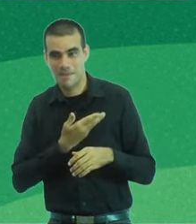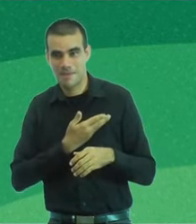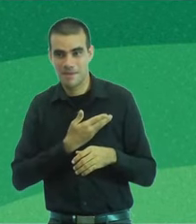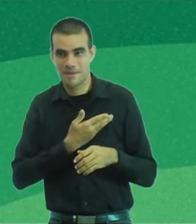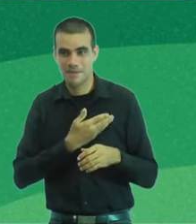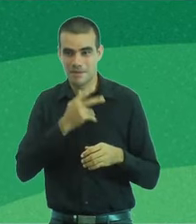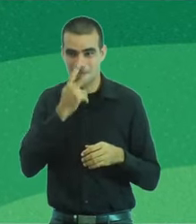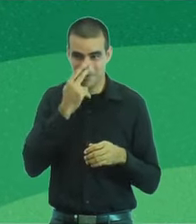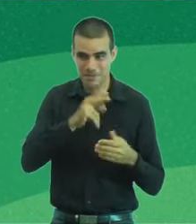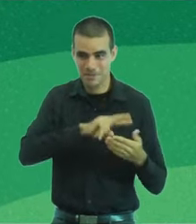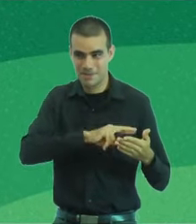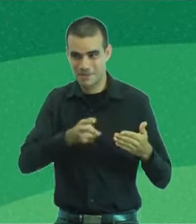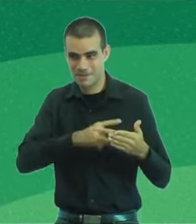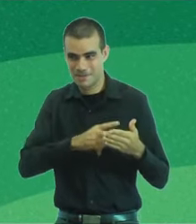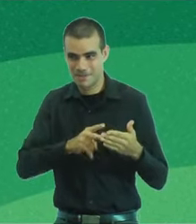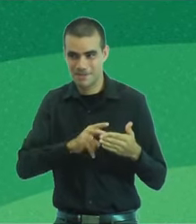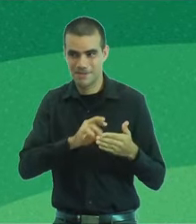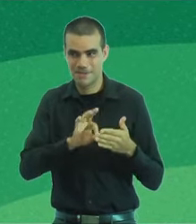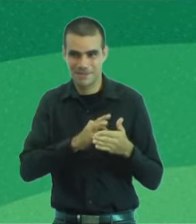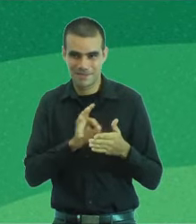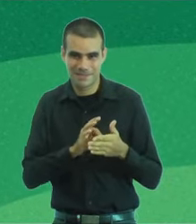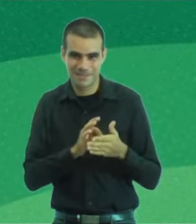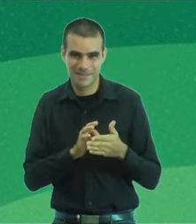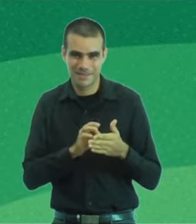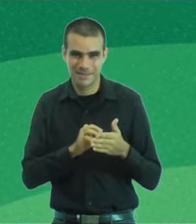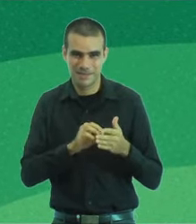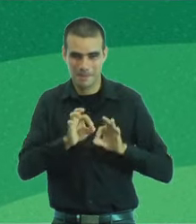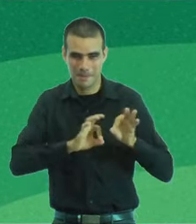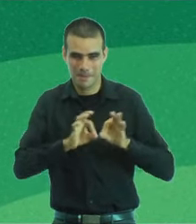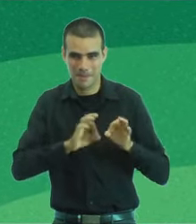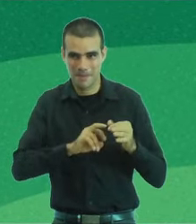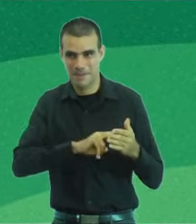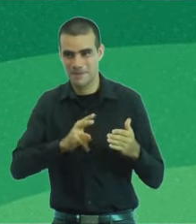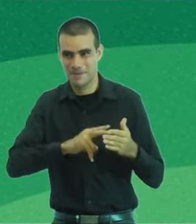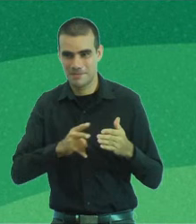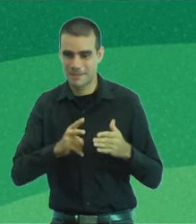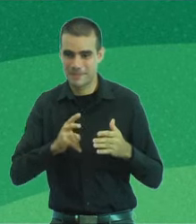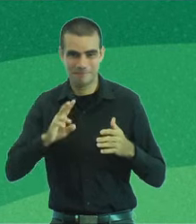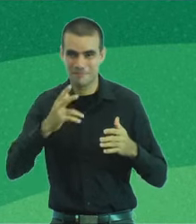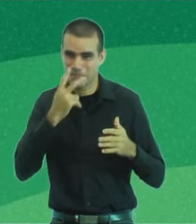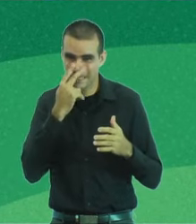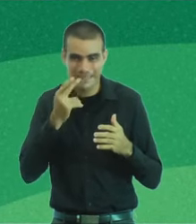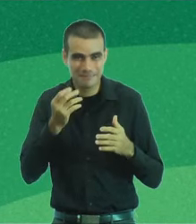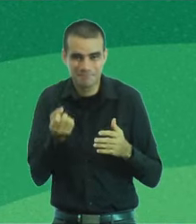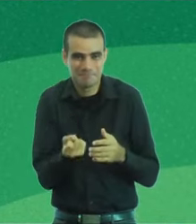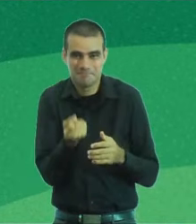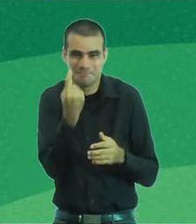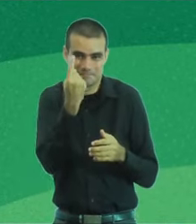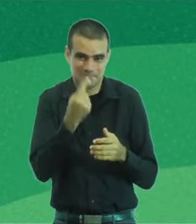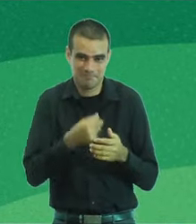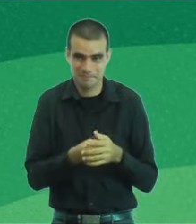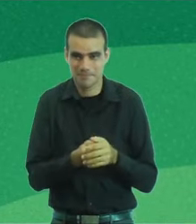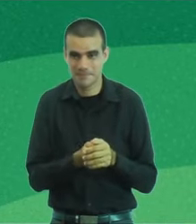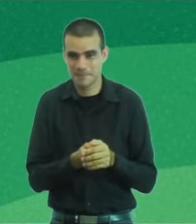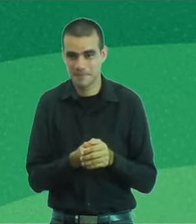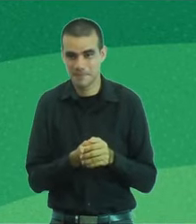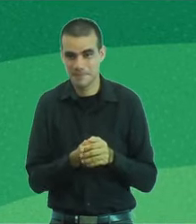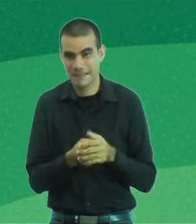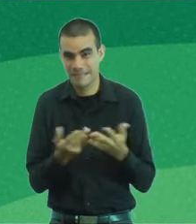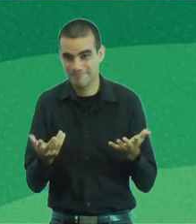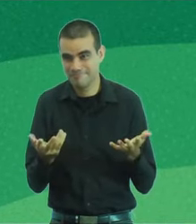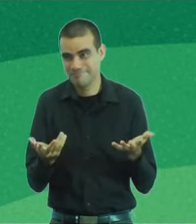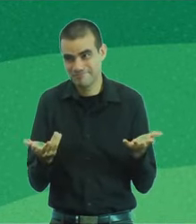escreveu um interpretador de uma linguagem de programação Sabe Isso é bizarro E aí junto disso